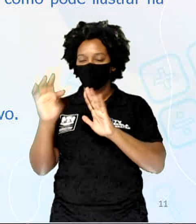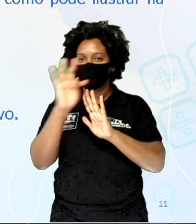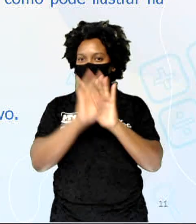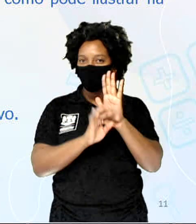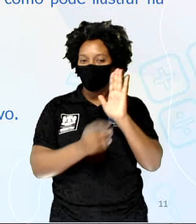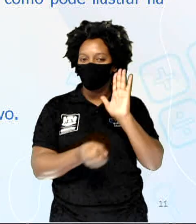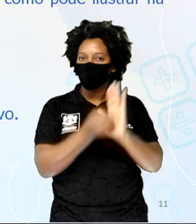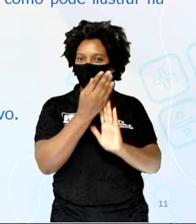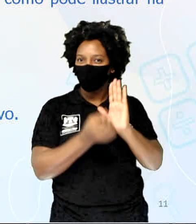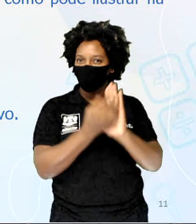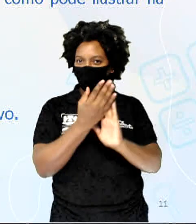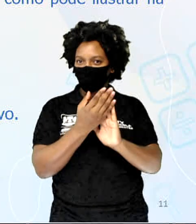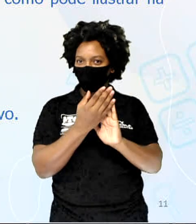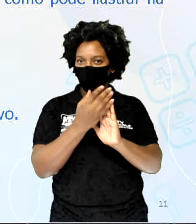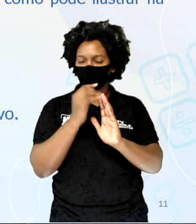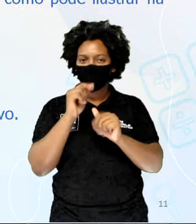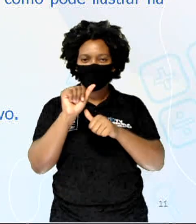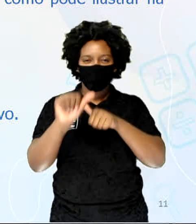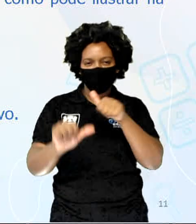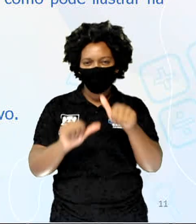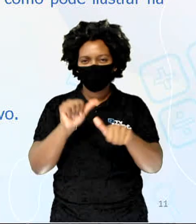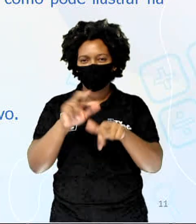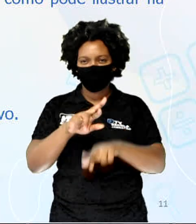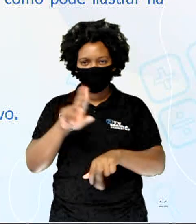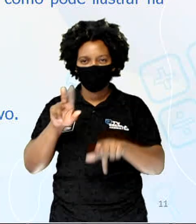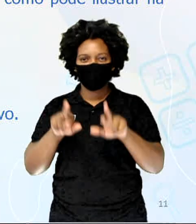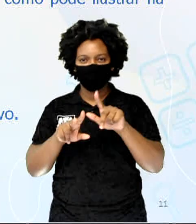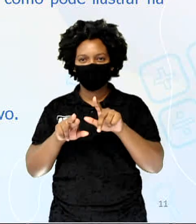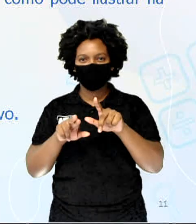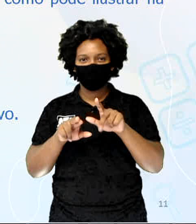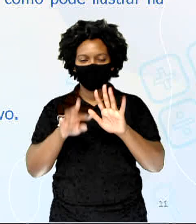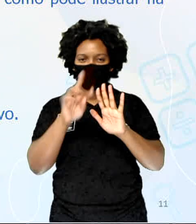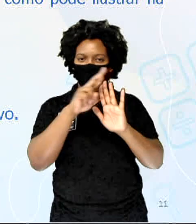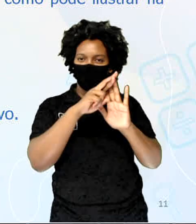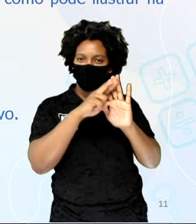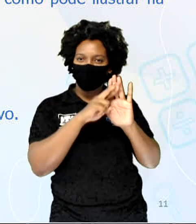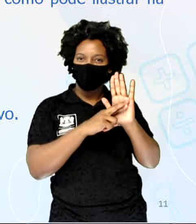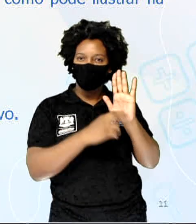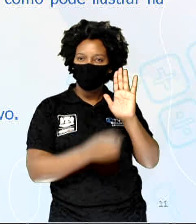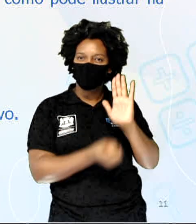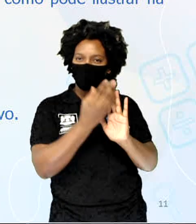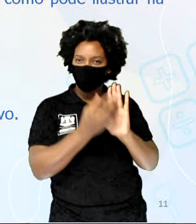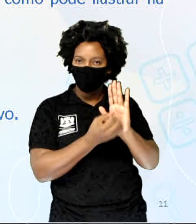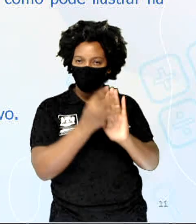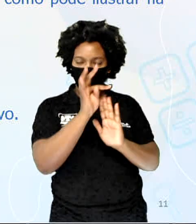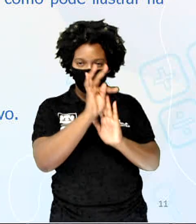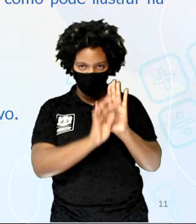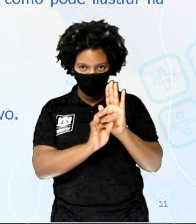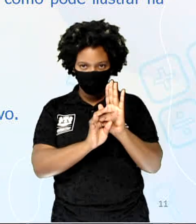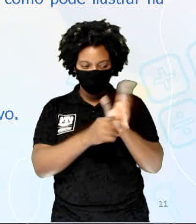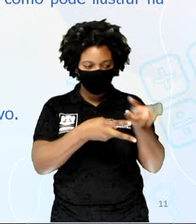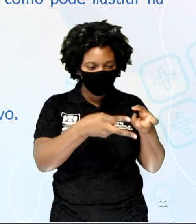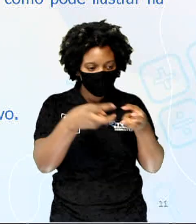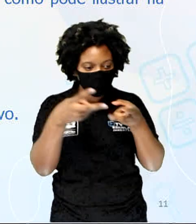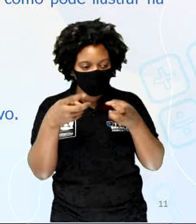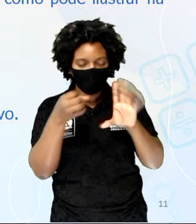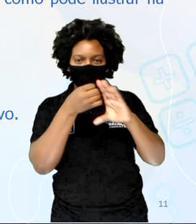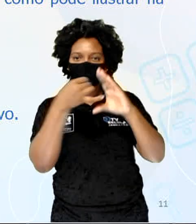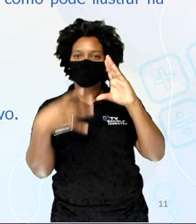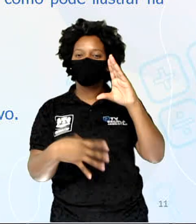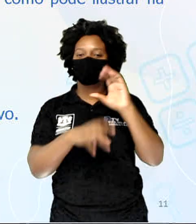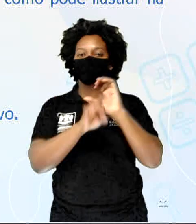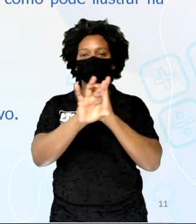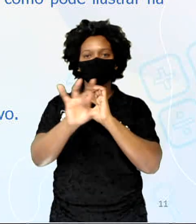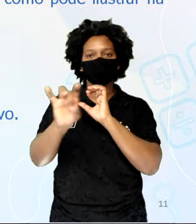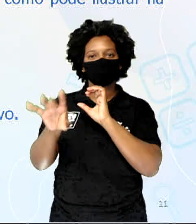partir dele um novo conto. Siga as orientações para criar sua produção textual. Observe as características de cada